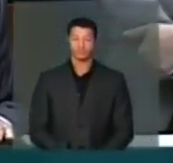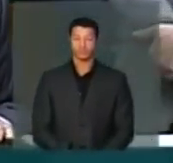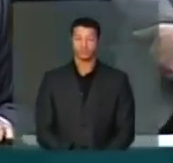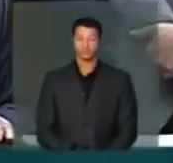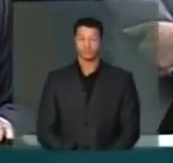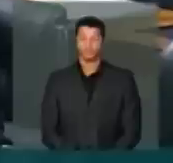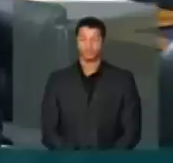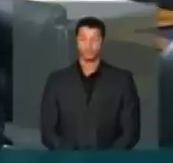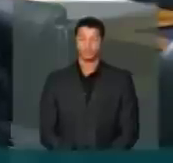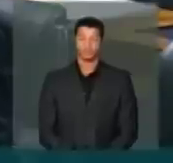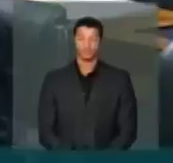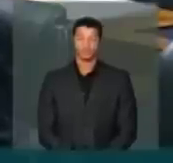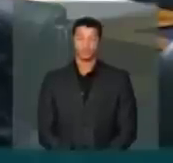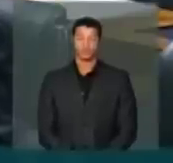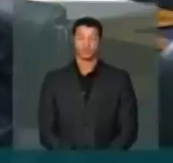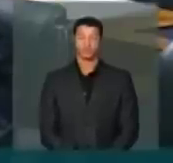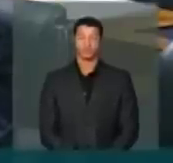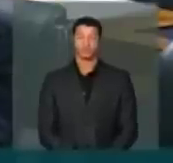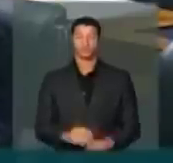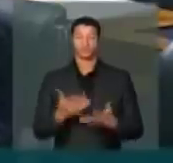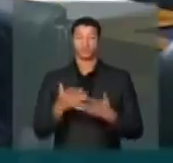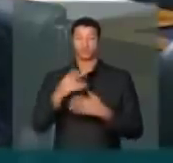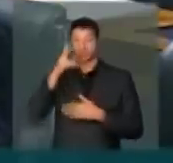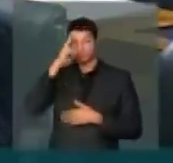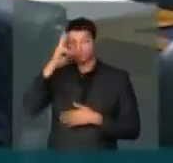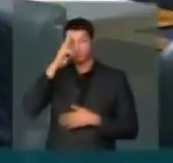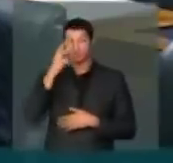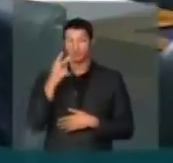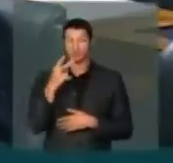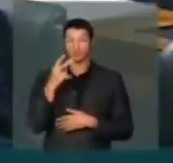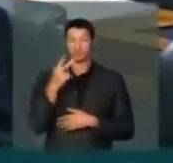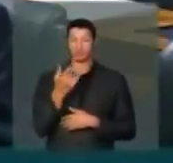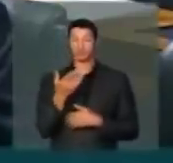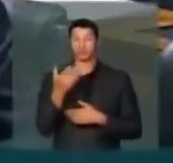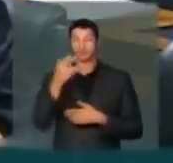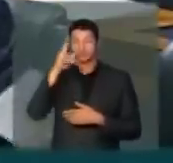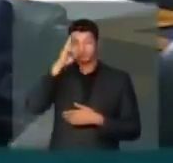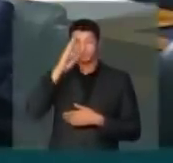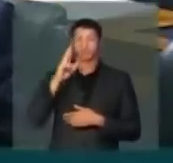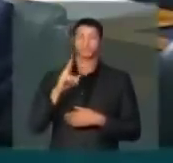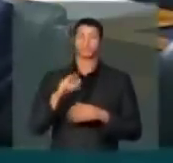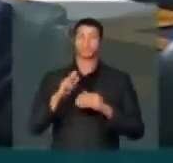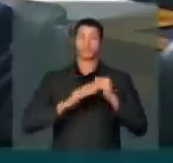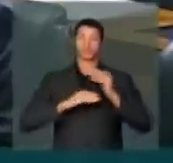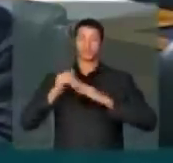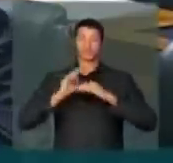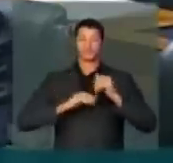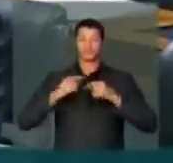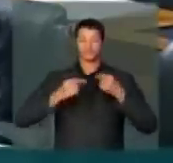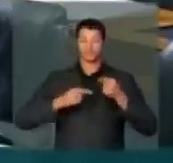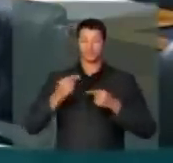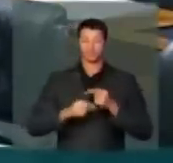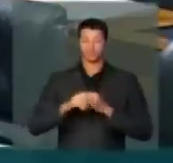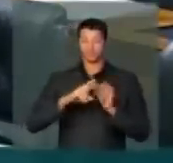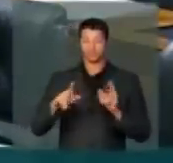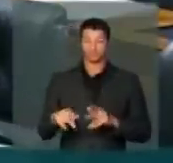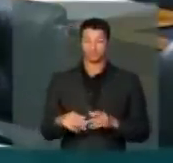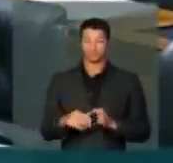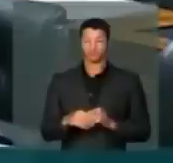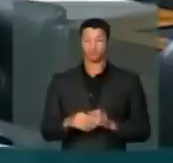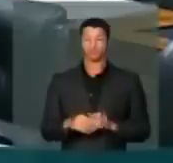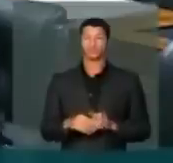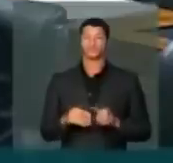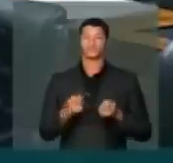vossa argumentação, mas queria apenas lembrar 2 detalhes. Nós sabemos que, do ponto de vista da prática política, em muitas dessas ocasiões